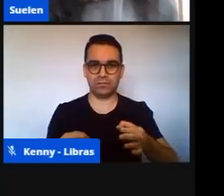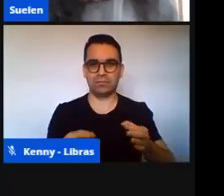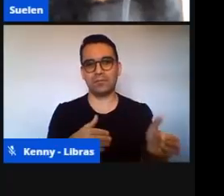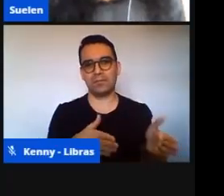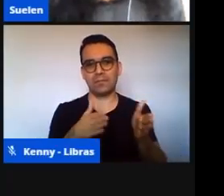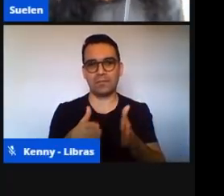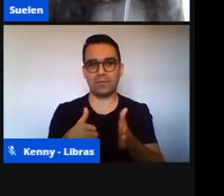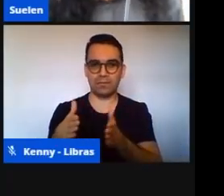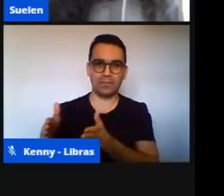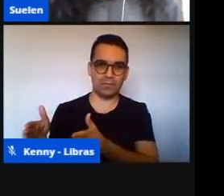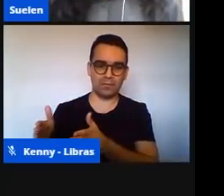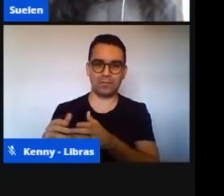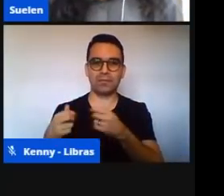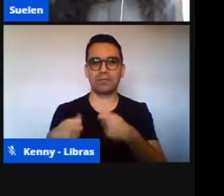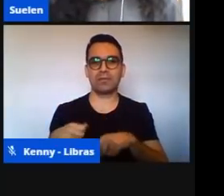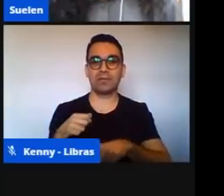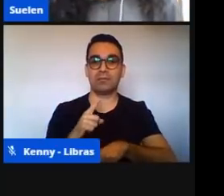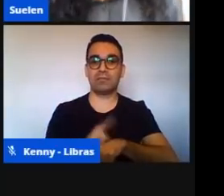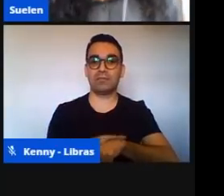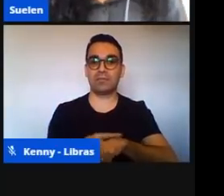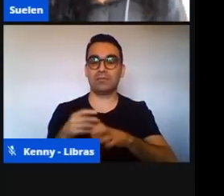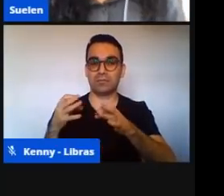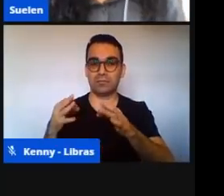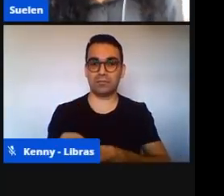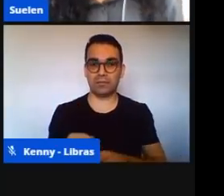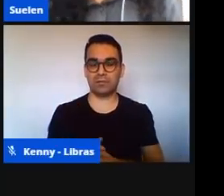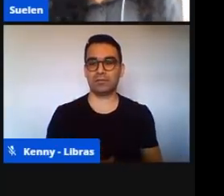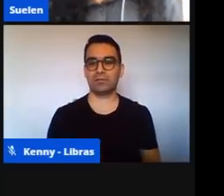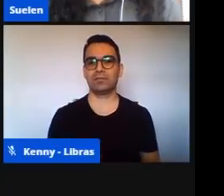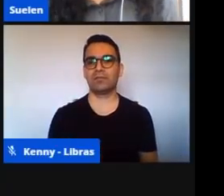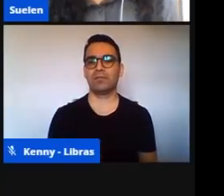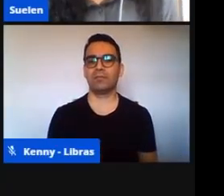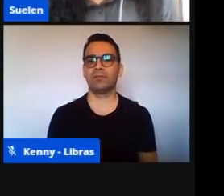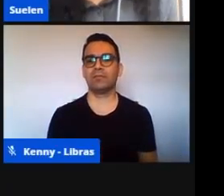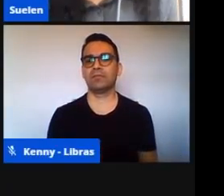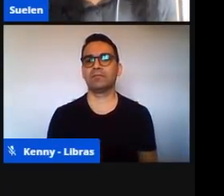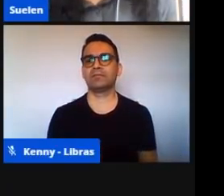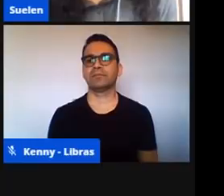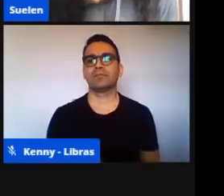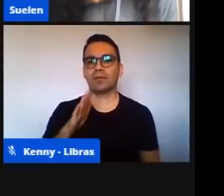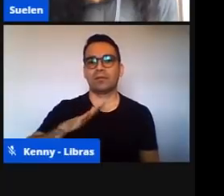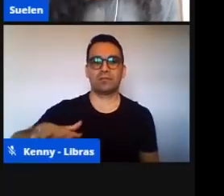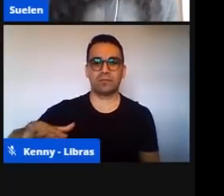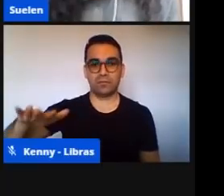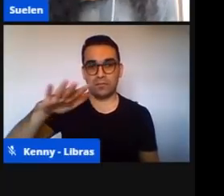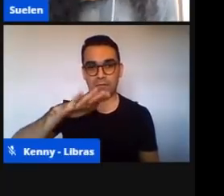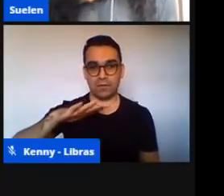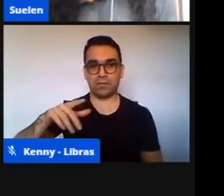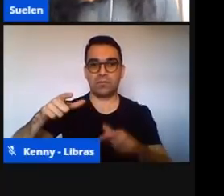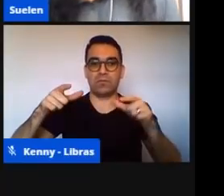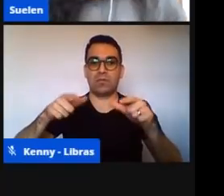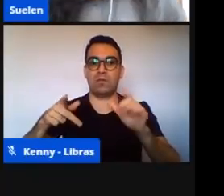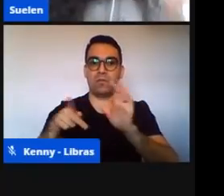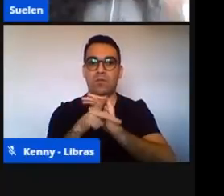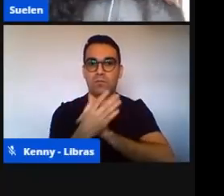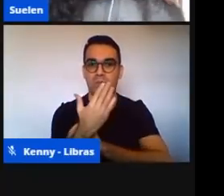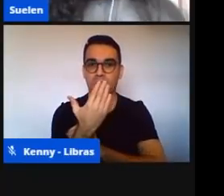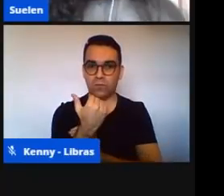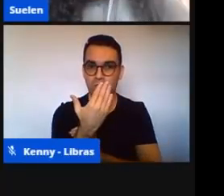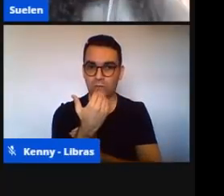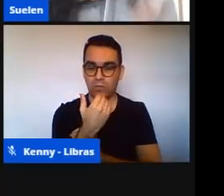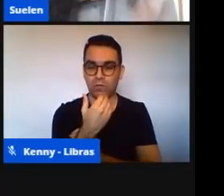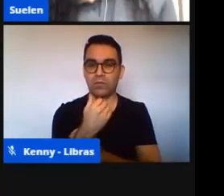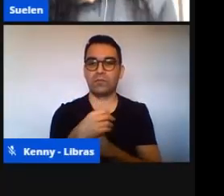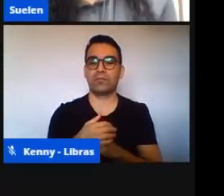dar um tempo e uma utilização adequada daquele espaço do refeitório, flexibilizar esse horário